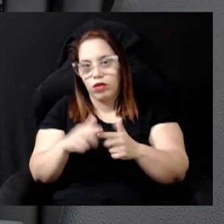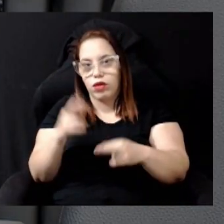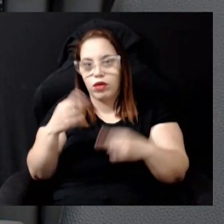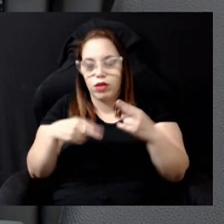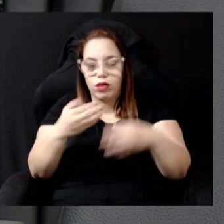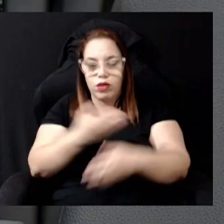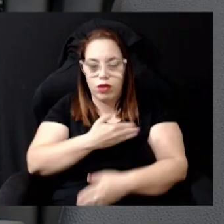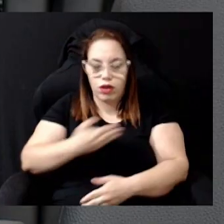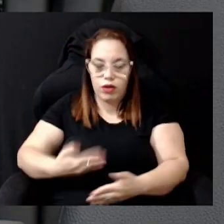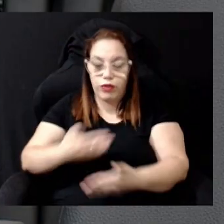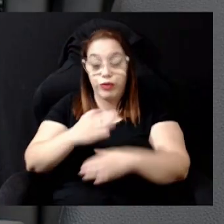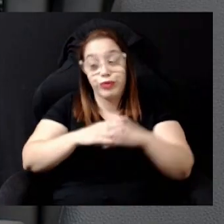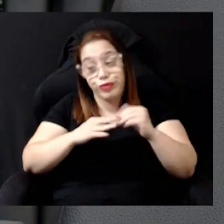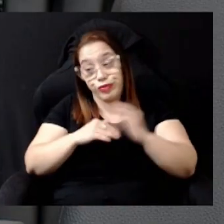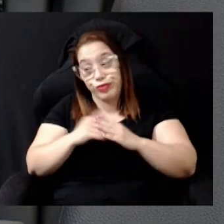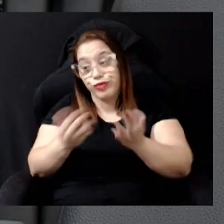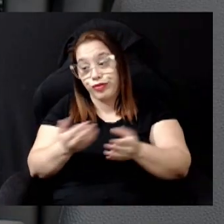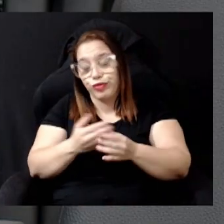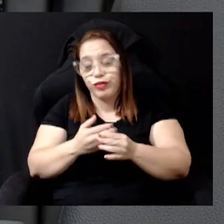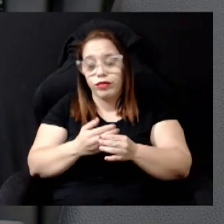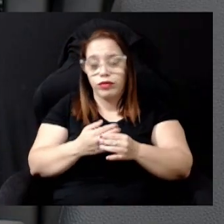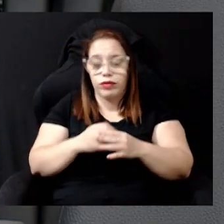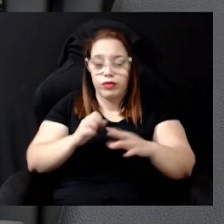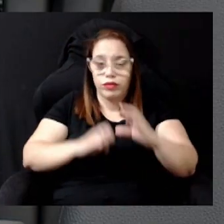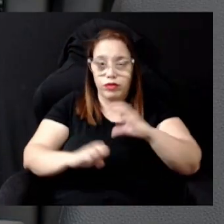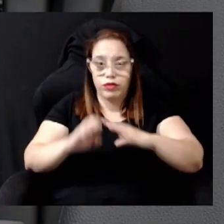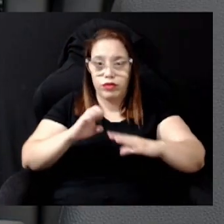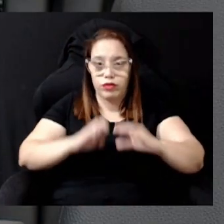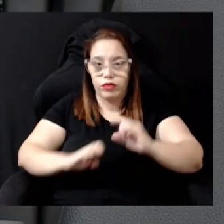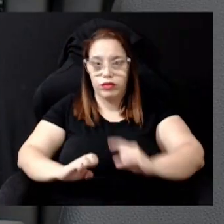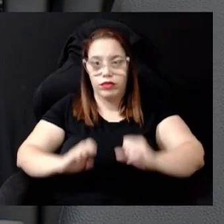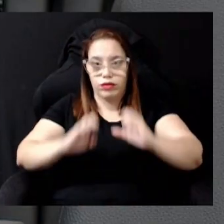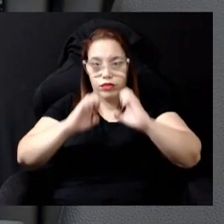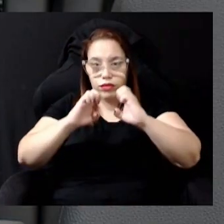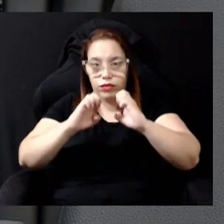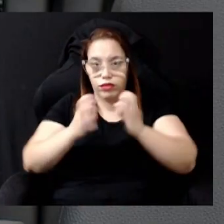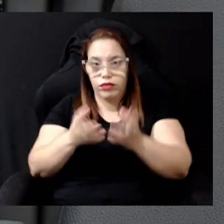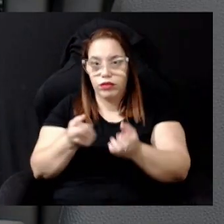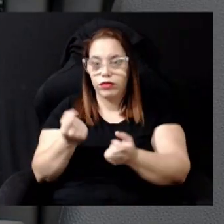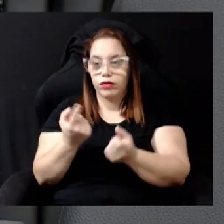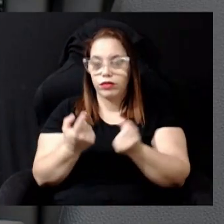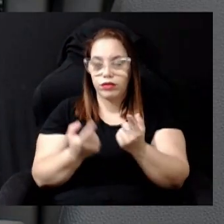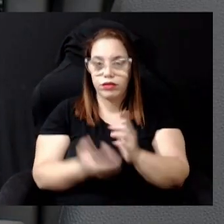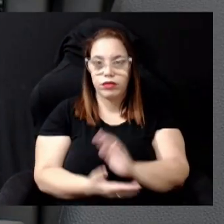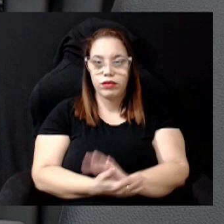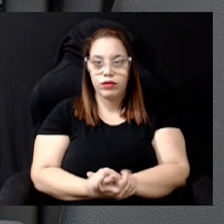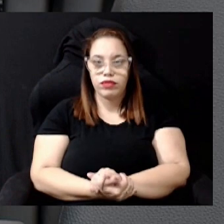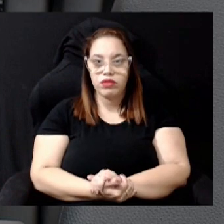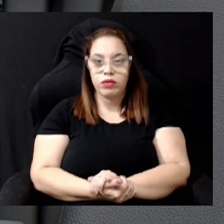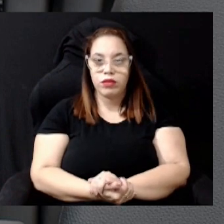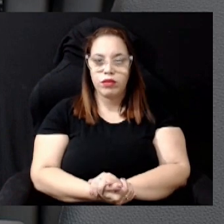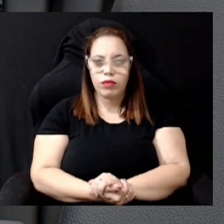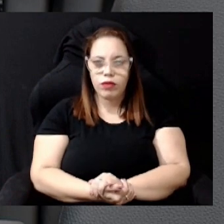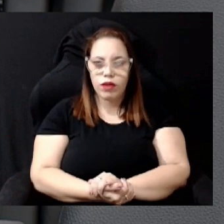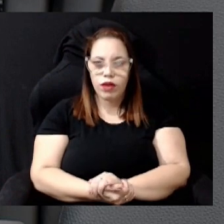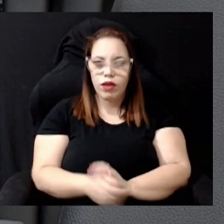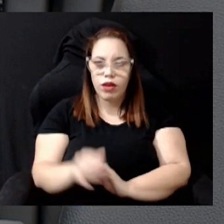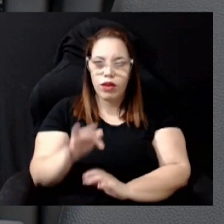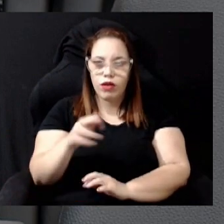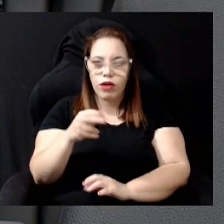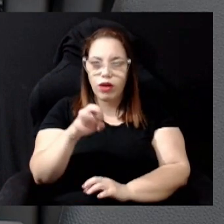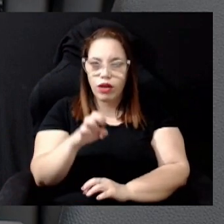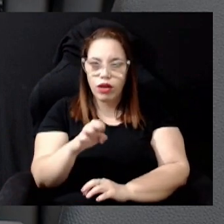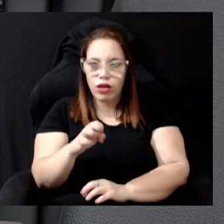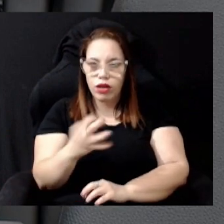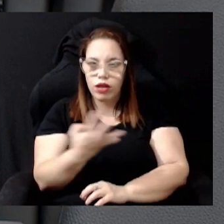né, infraestrutura, também recap de algumas vias, no Jardim Florense, o Satélite 4, outros